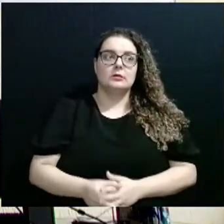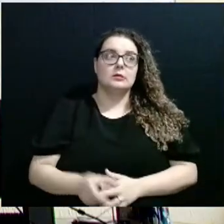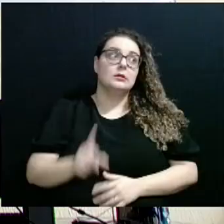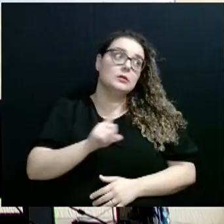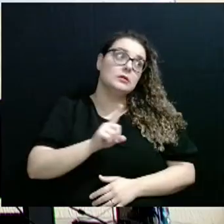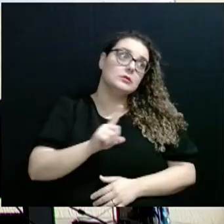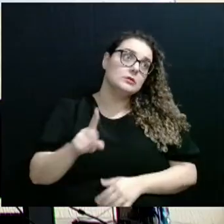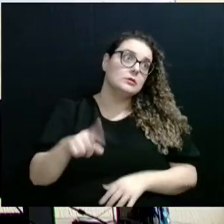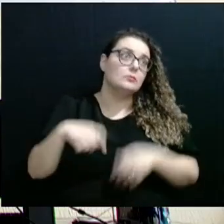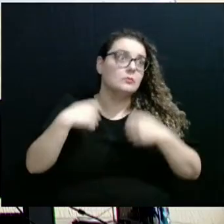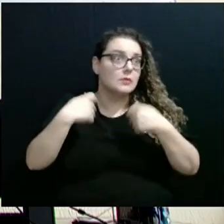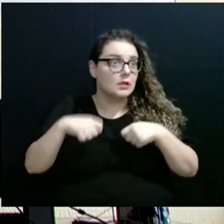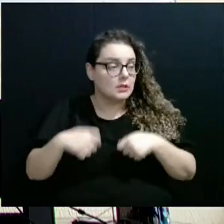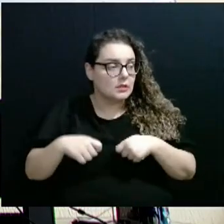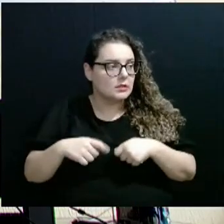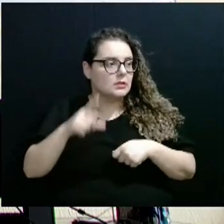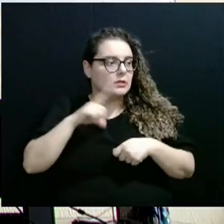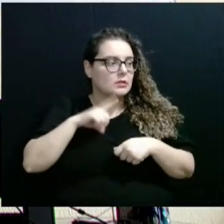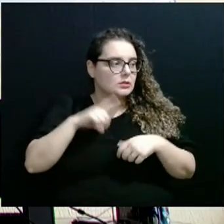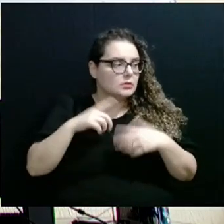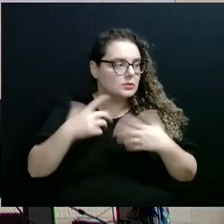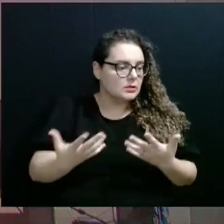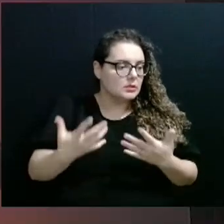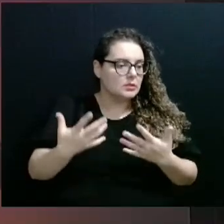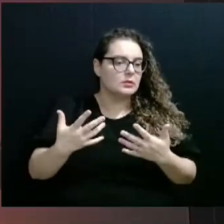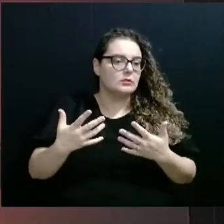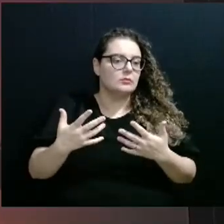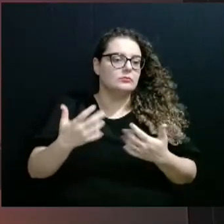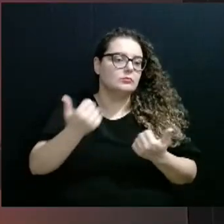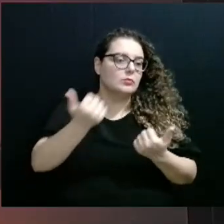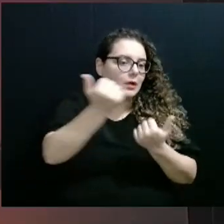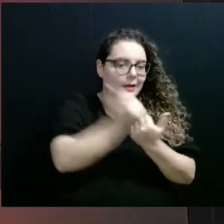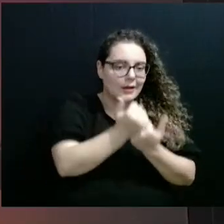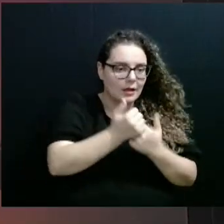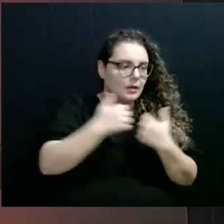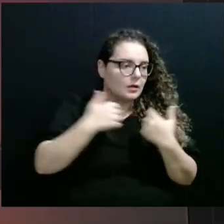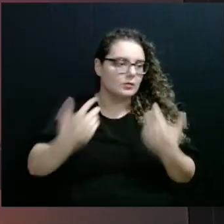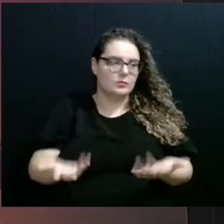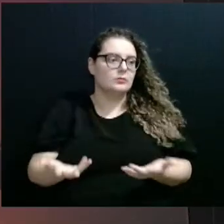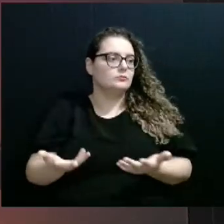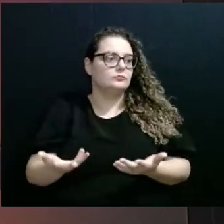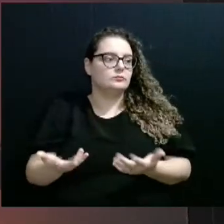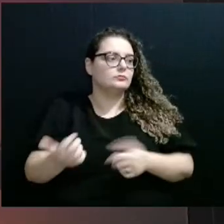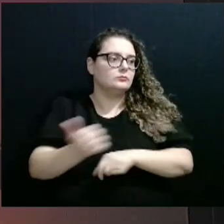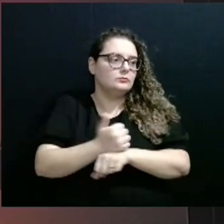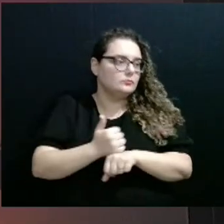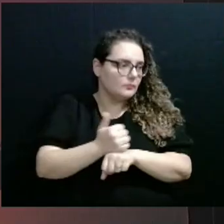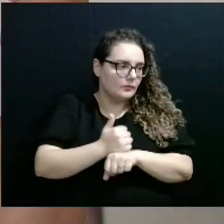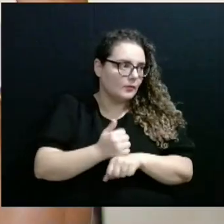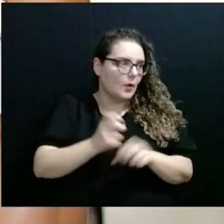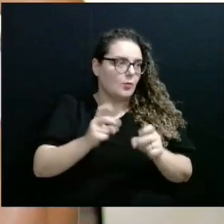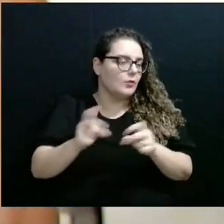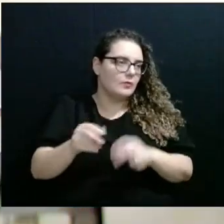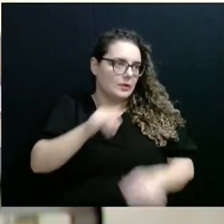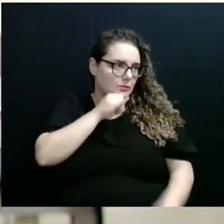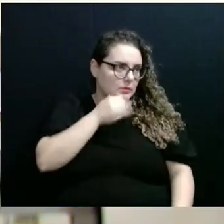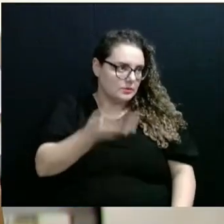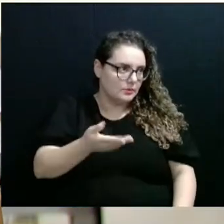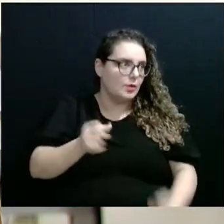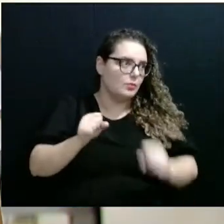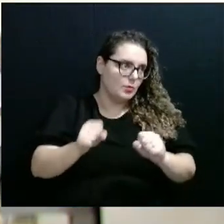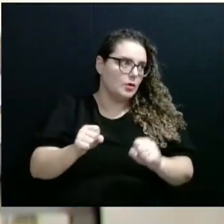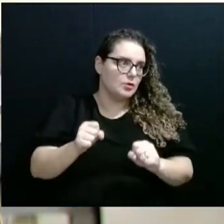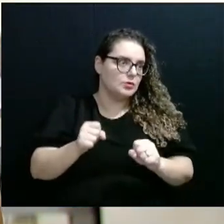já ter uma ocupação, ela não precisa ter essa profissão como vendas, por exemplo, né? Ela pode adquirir também